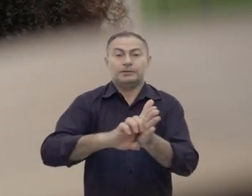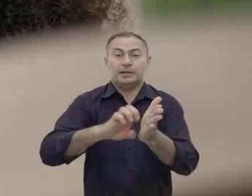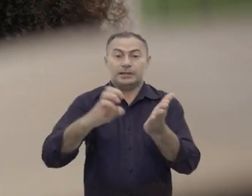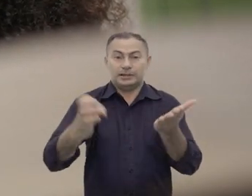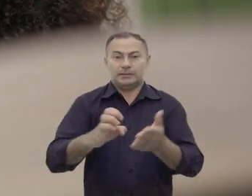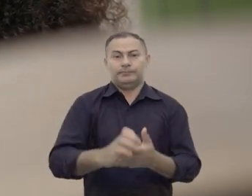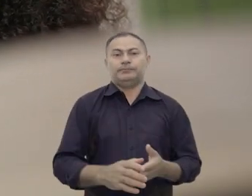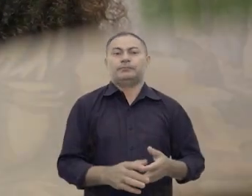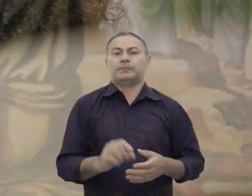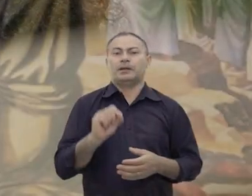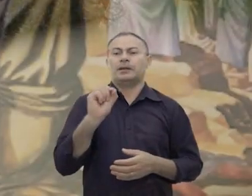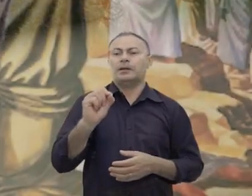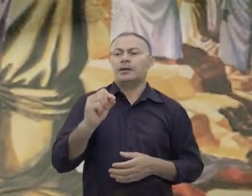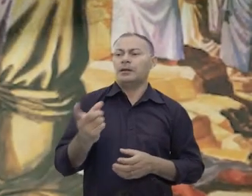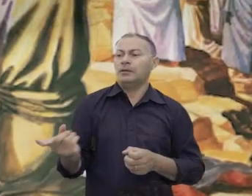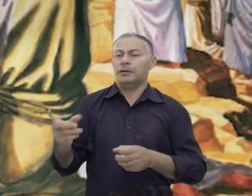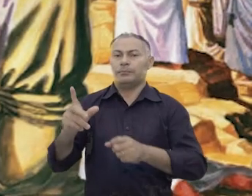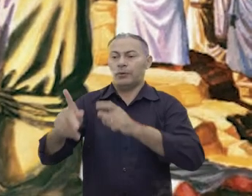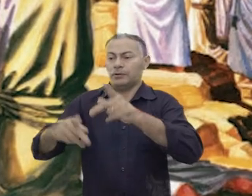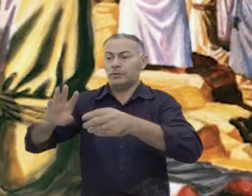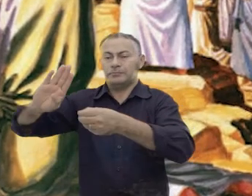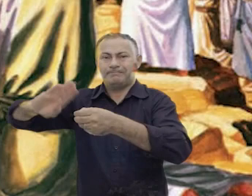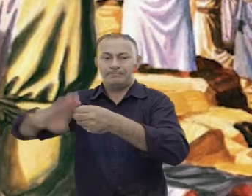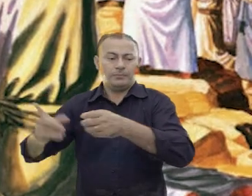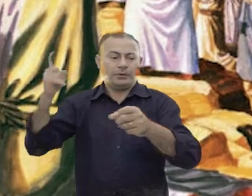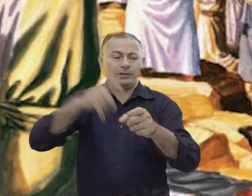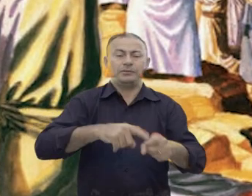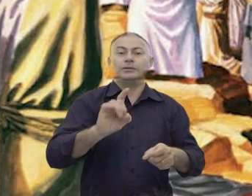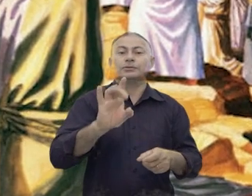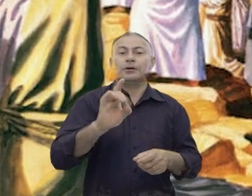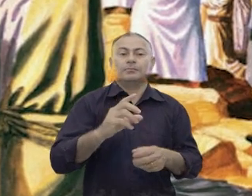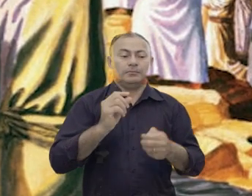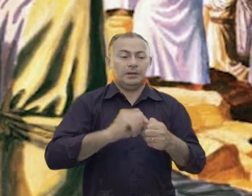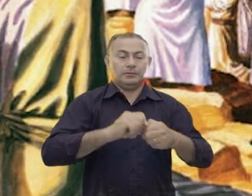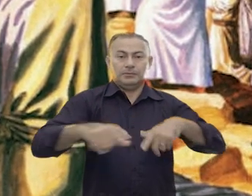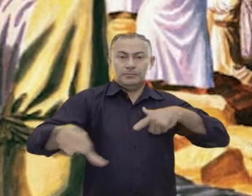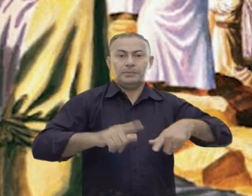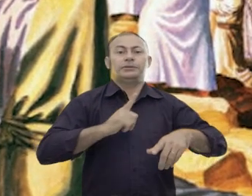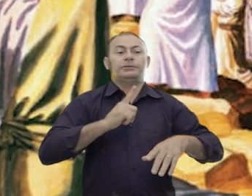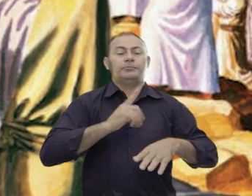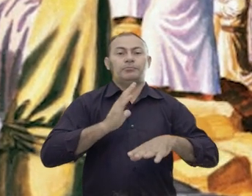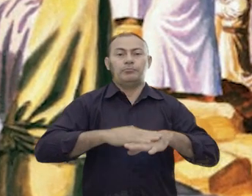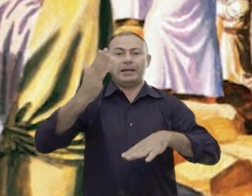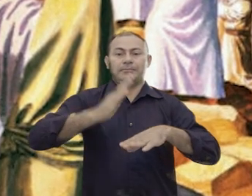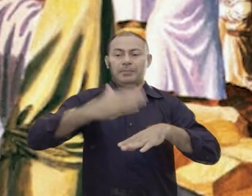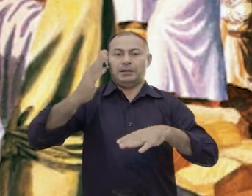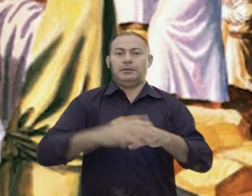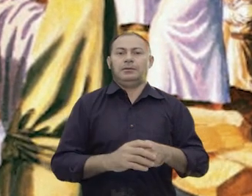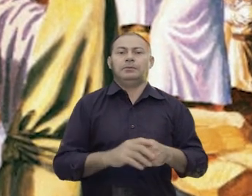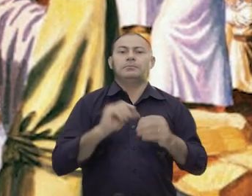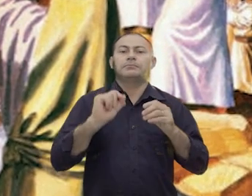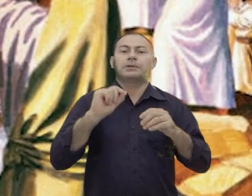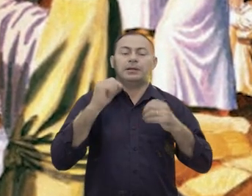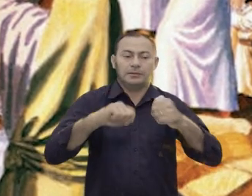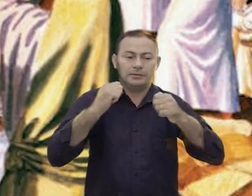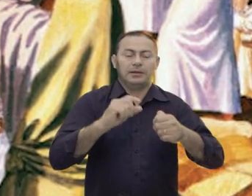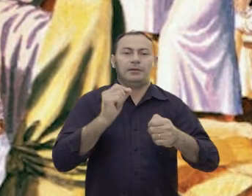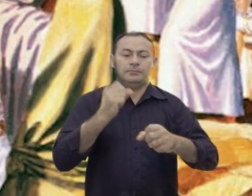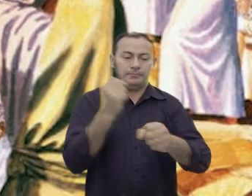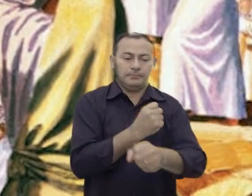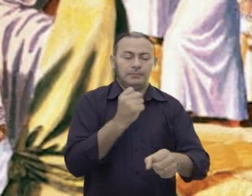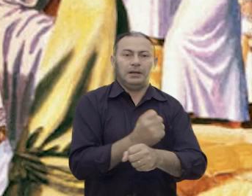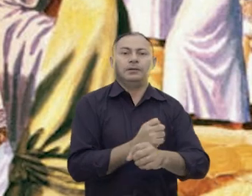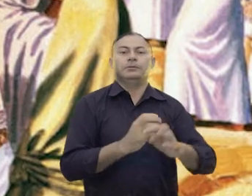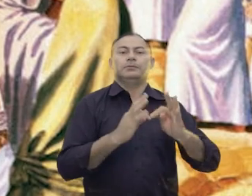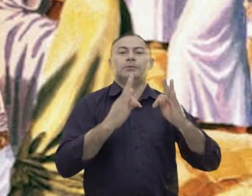no livro de Esdras. Aqueles que retornaram não tinham só o suficiente para realizar o trabalho, eles tinham muito mais do que o